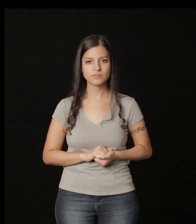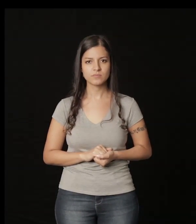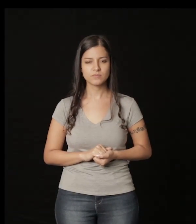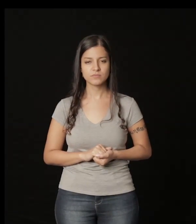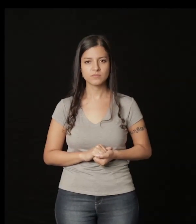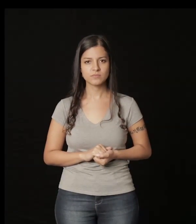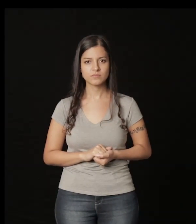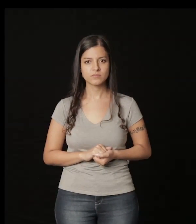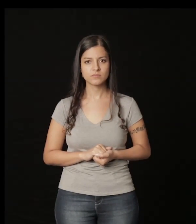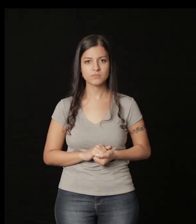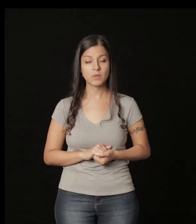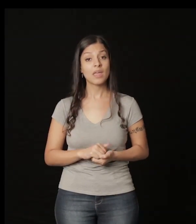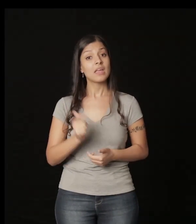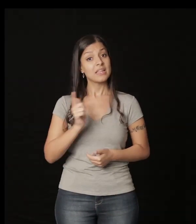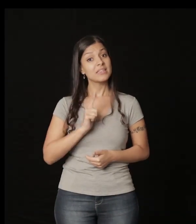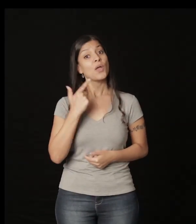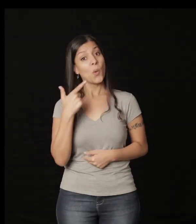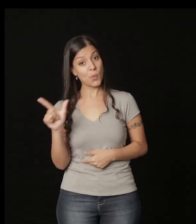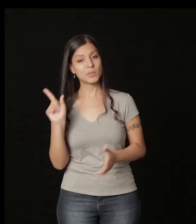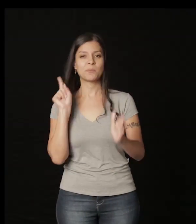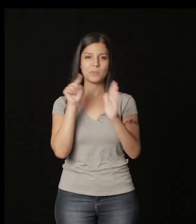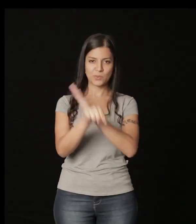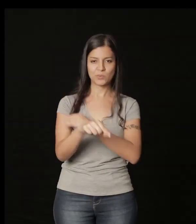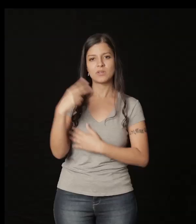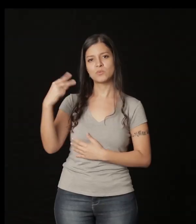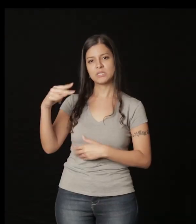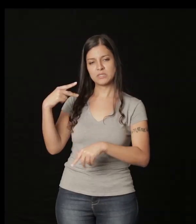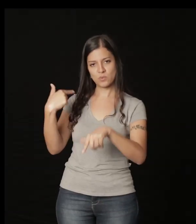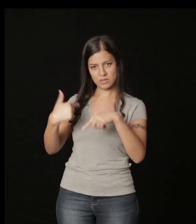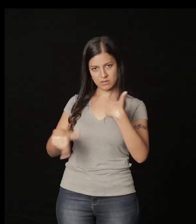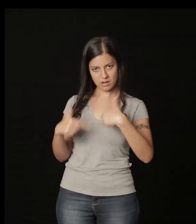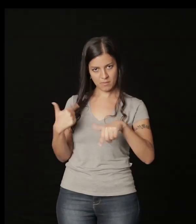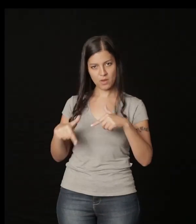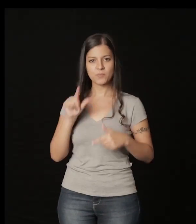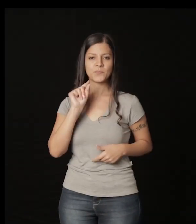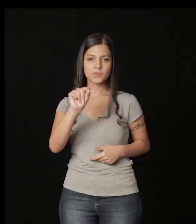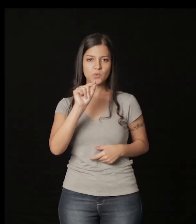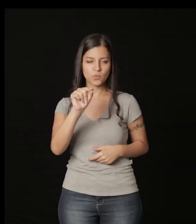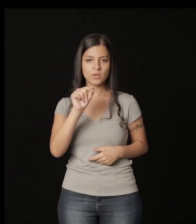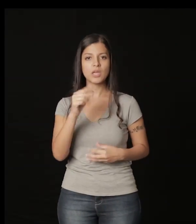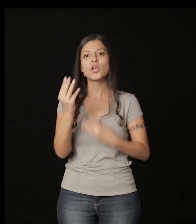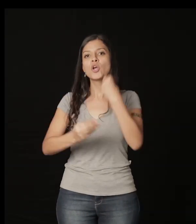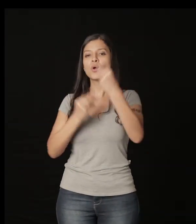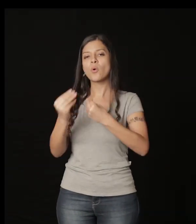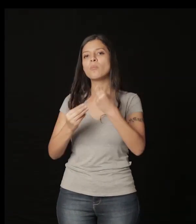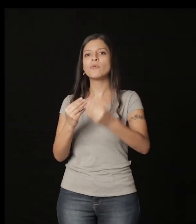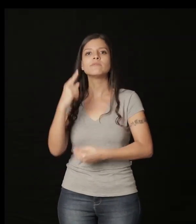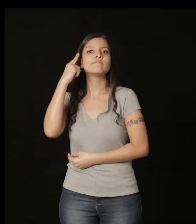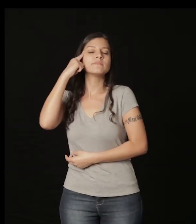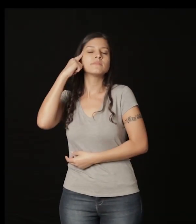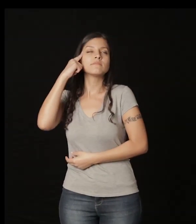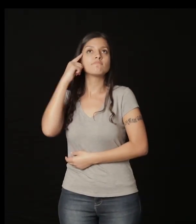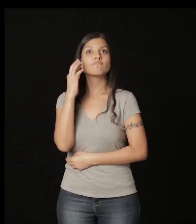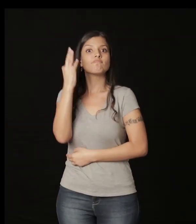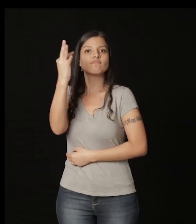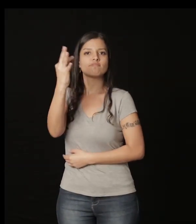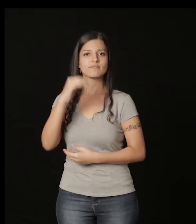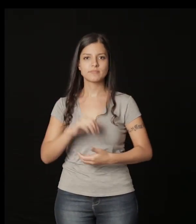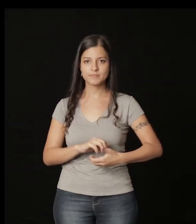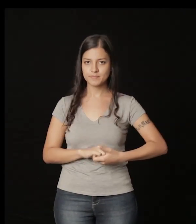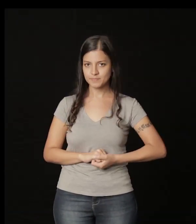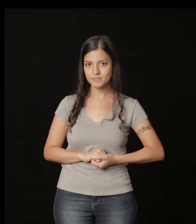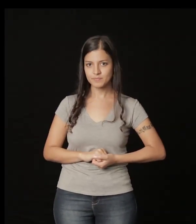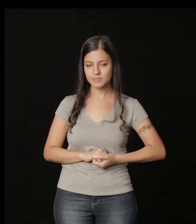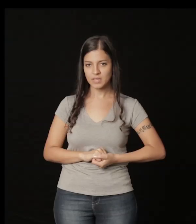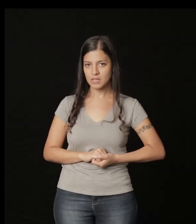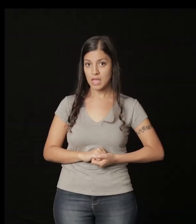Agora, tem uma outra questão que faz parte desse trabalho, que é uma questão de expectativas.